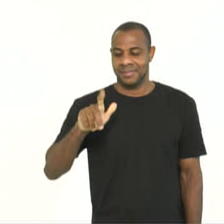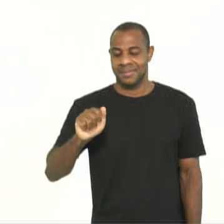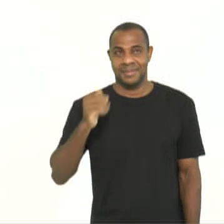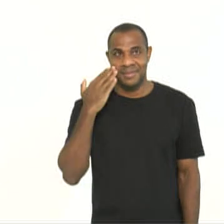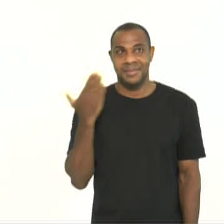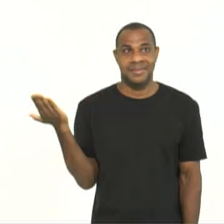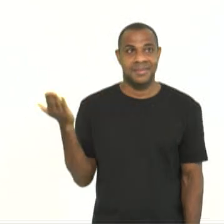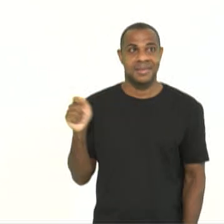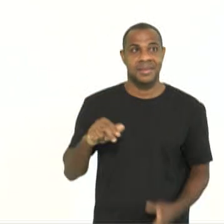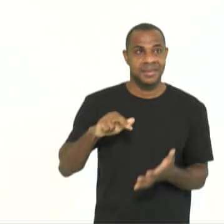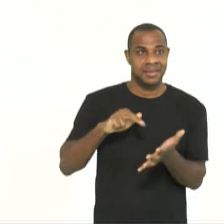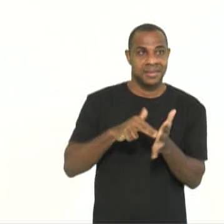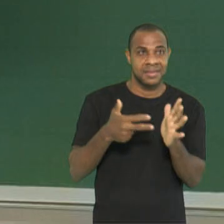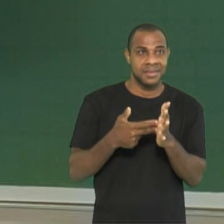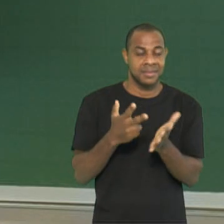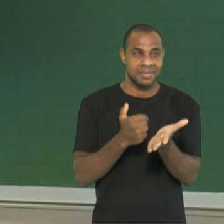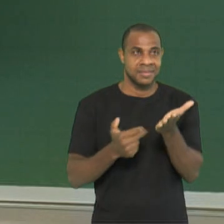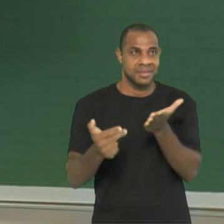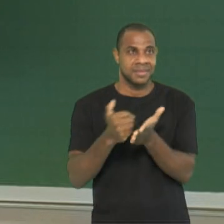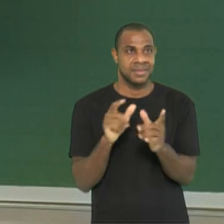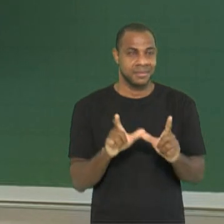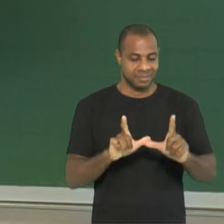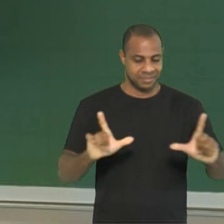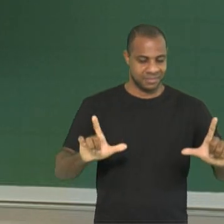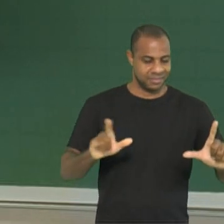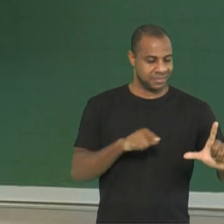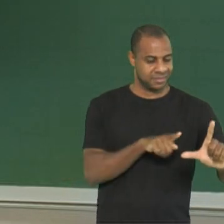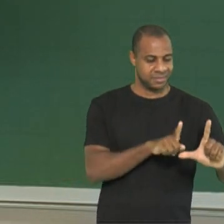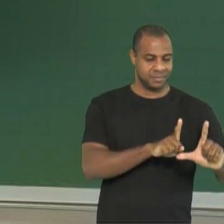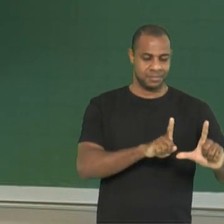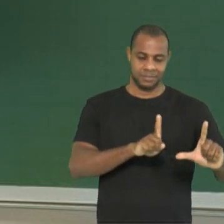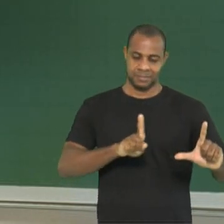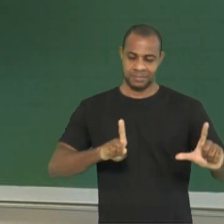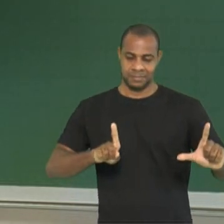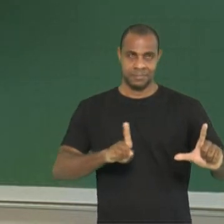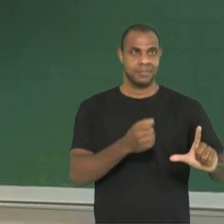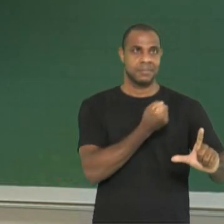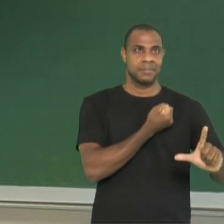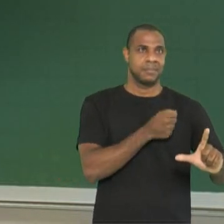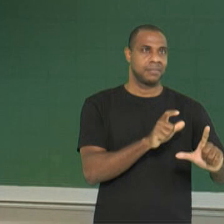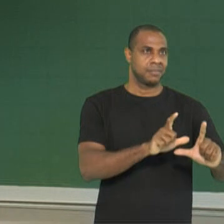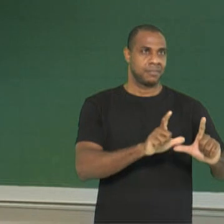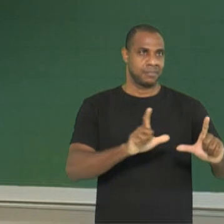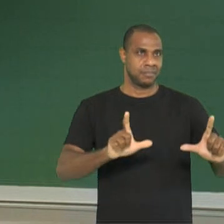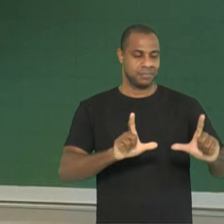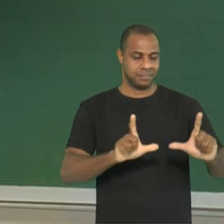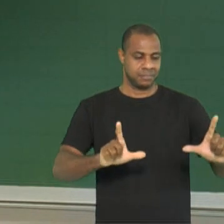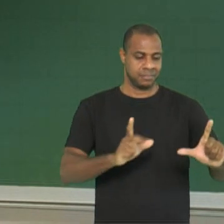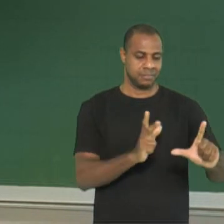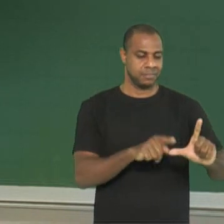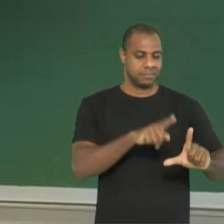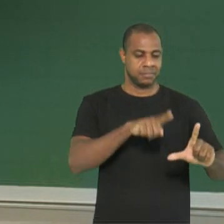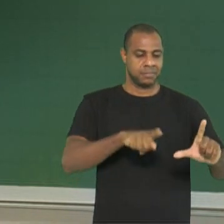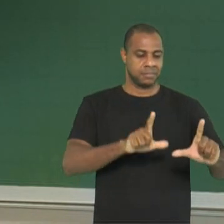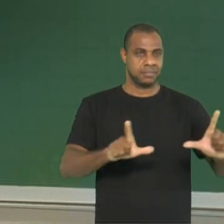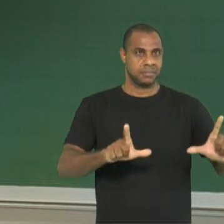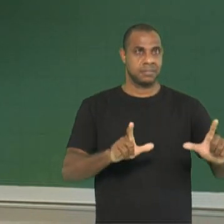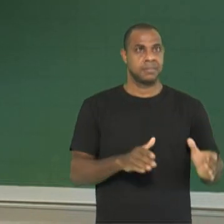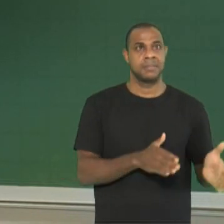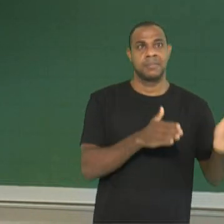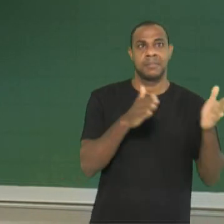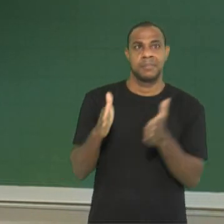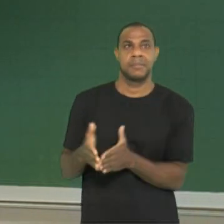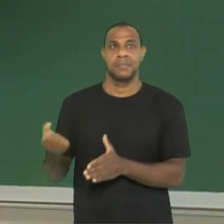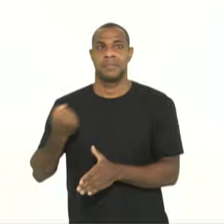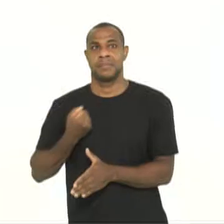ver neste lado da tela. Agora, a escala numérica é uma representação matemática, conforme